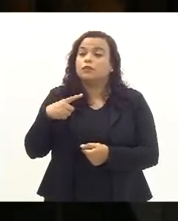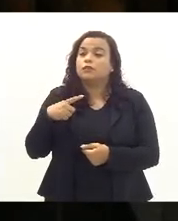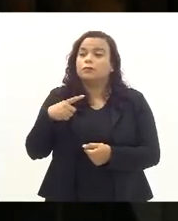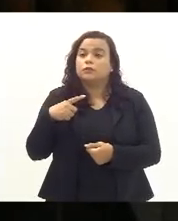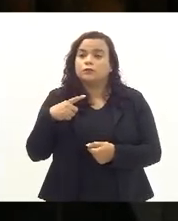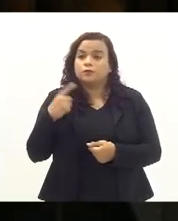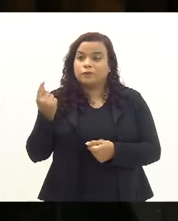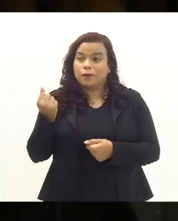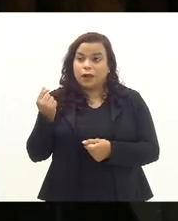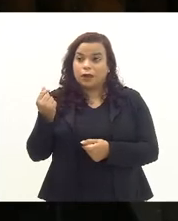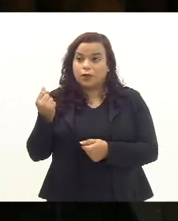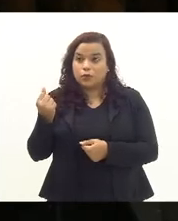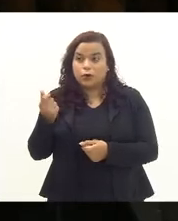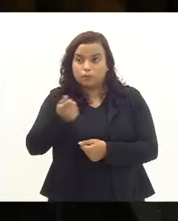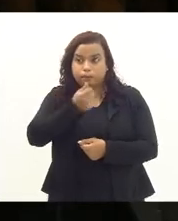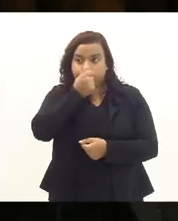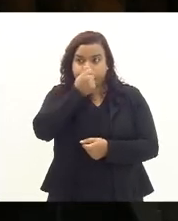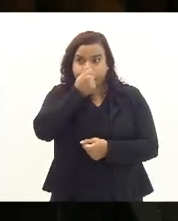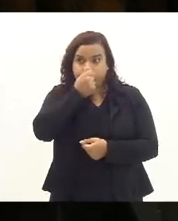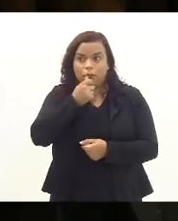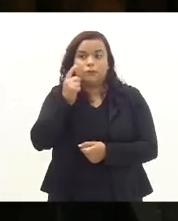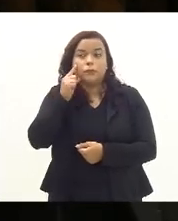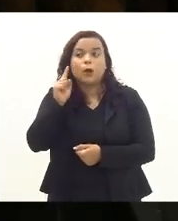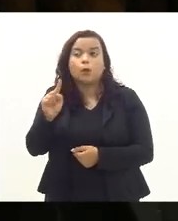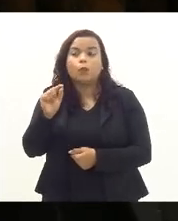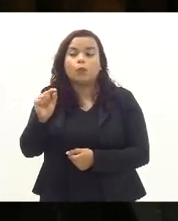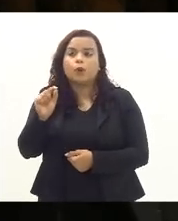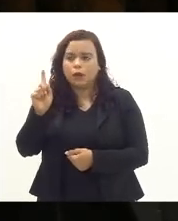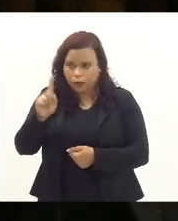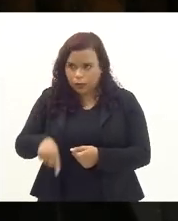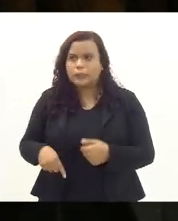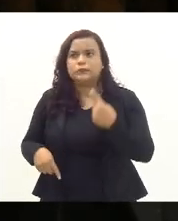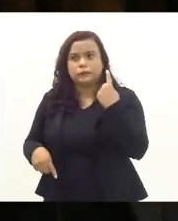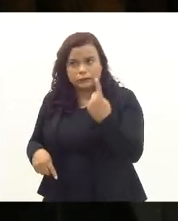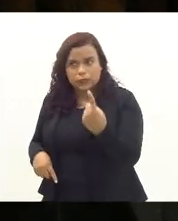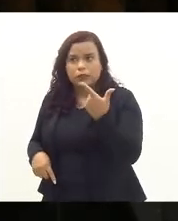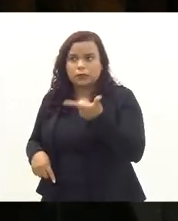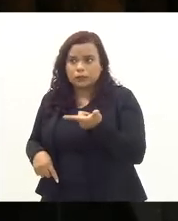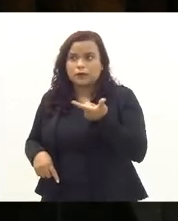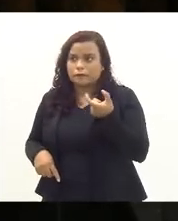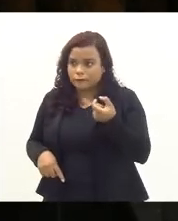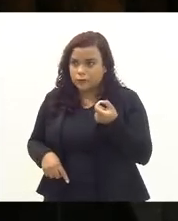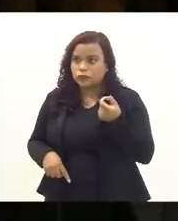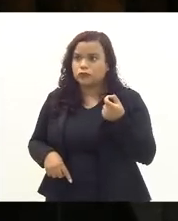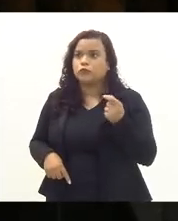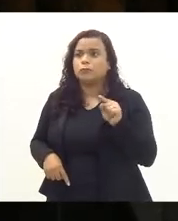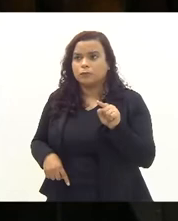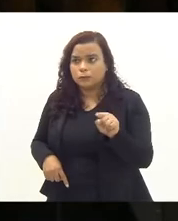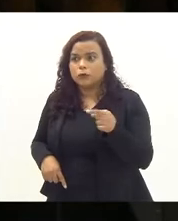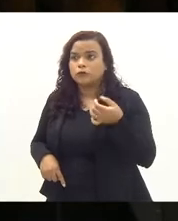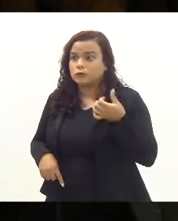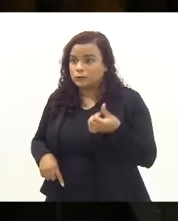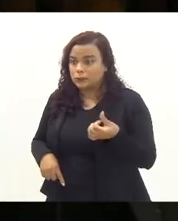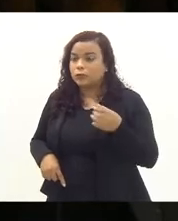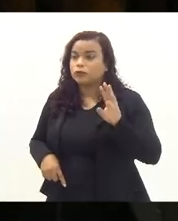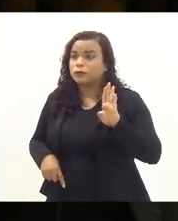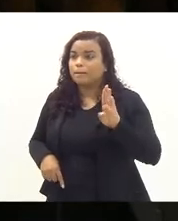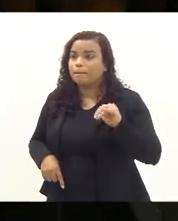ponto do valor Deputado André Ceciliano de 120. Seis bilhões